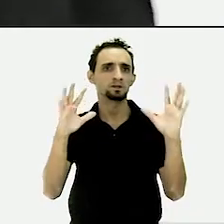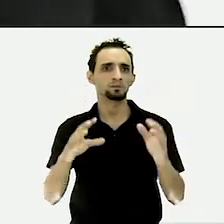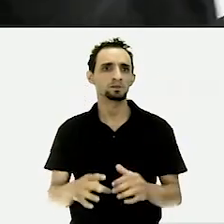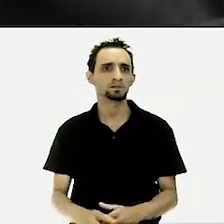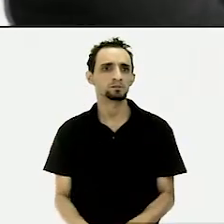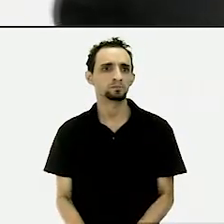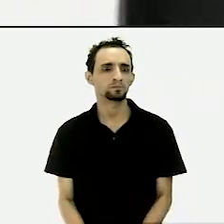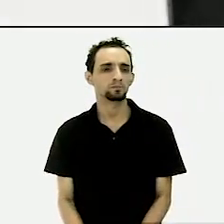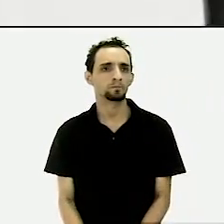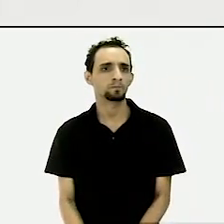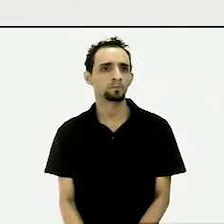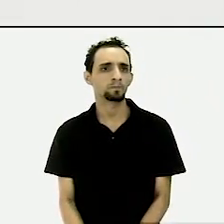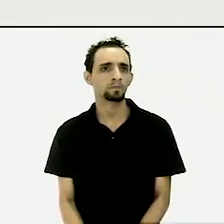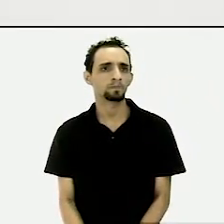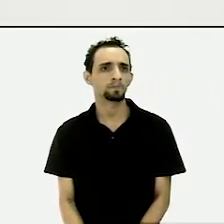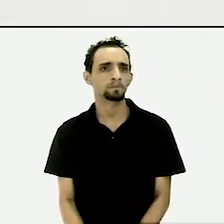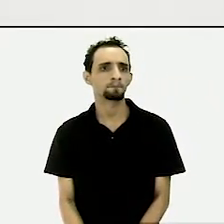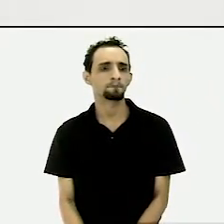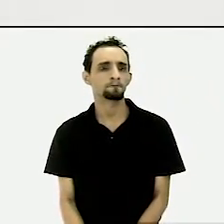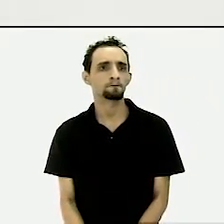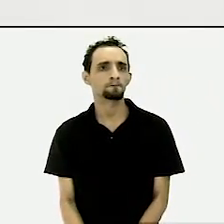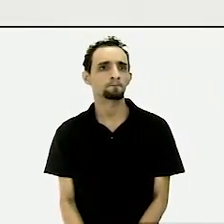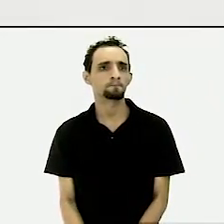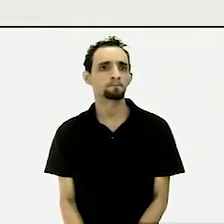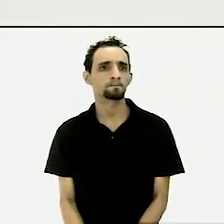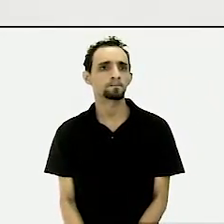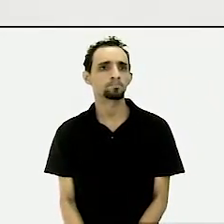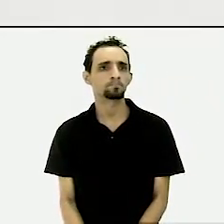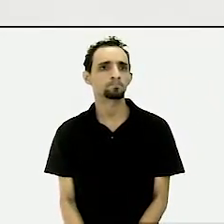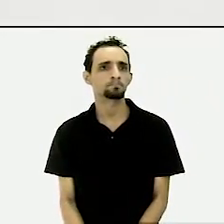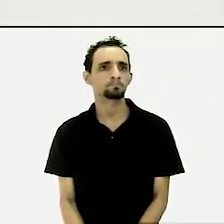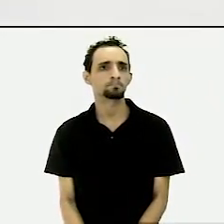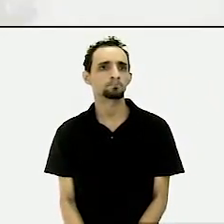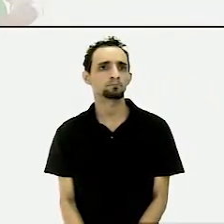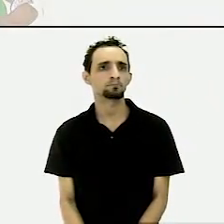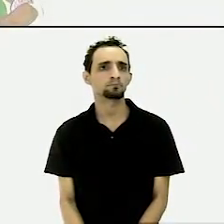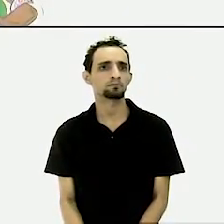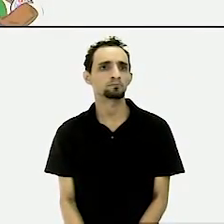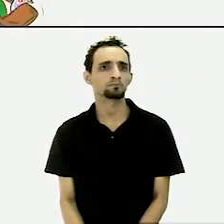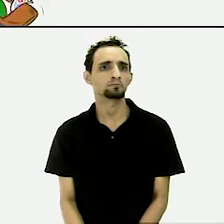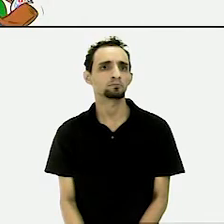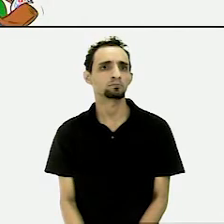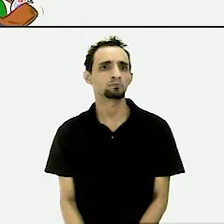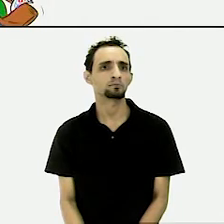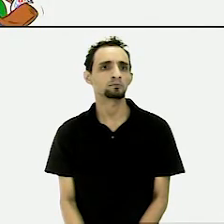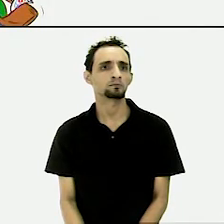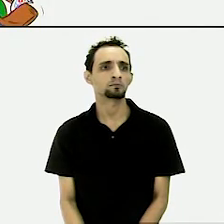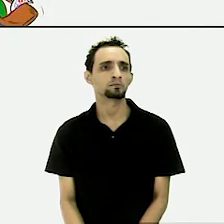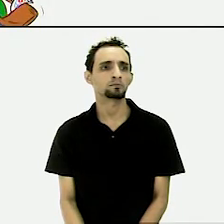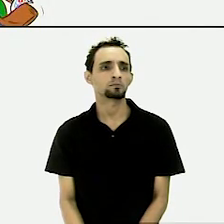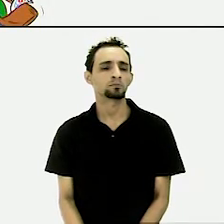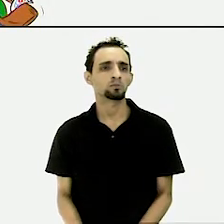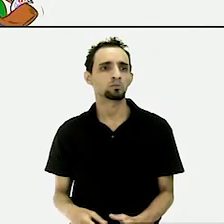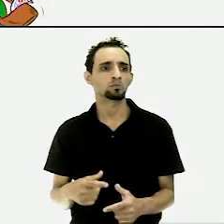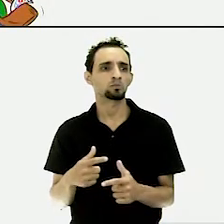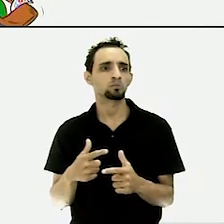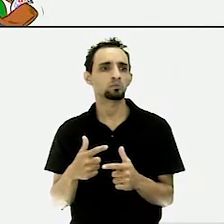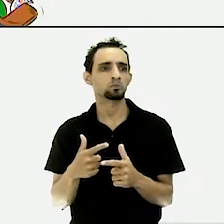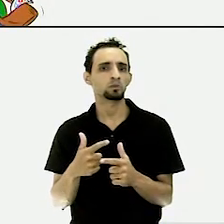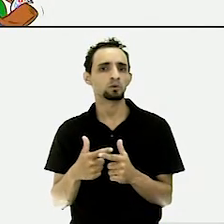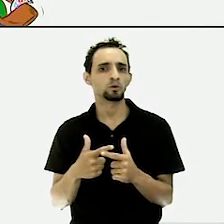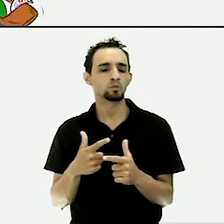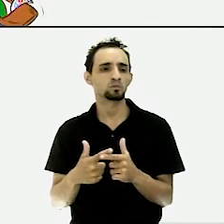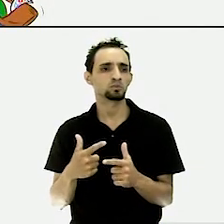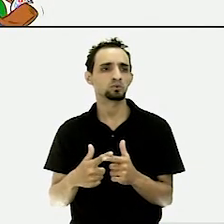vereador. Só para completar, se no engasgamento desse, num caso de uma criança morrendo engasgada, você for esperar o